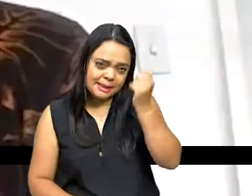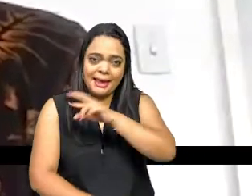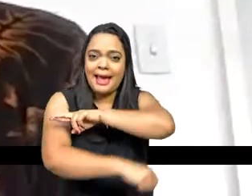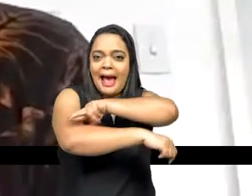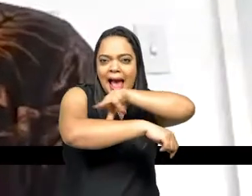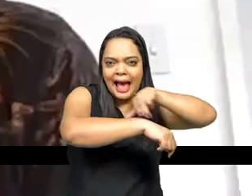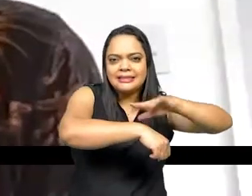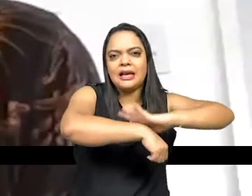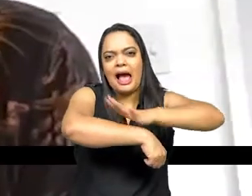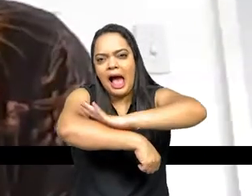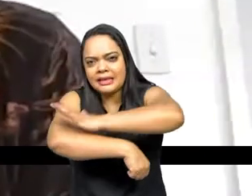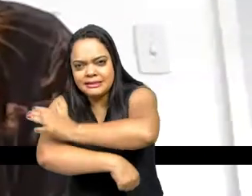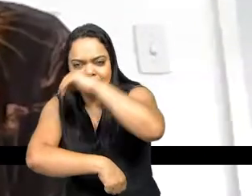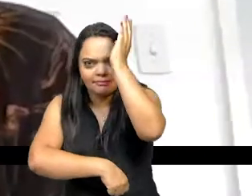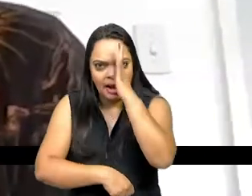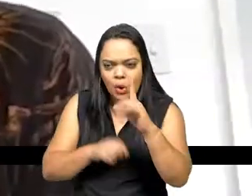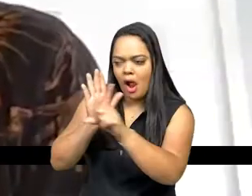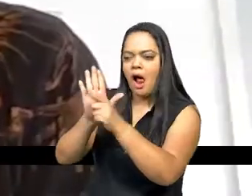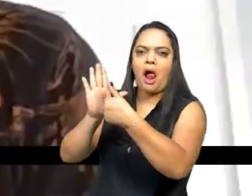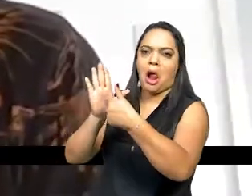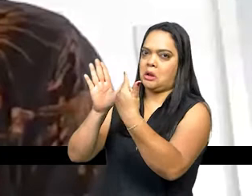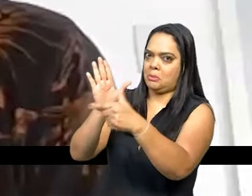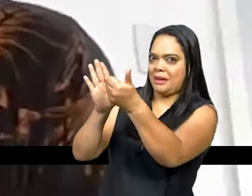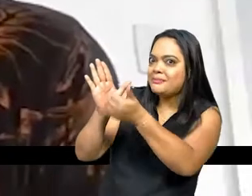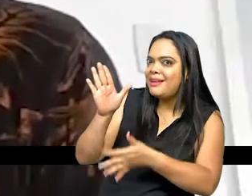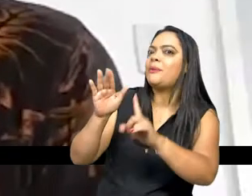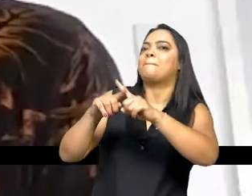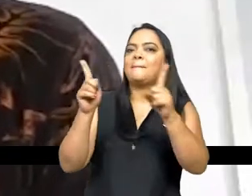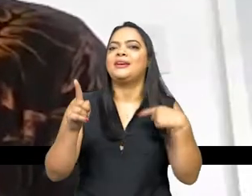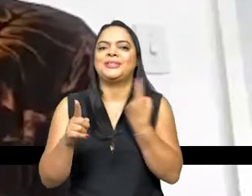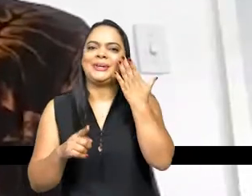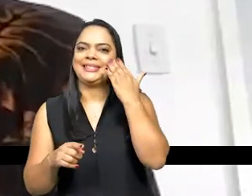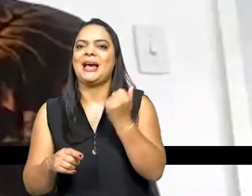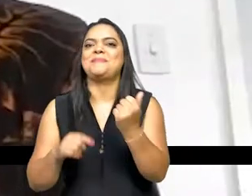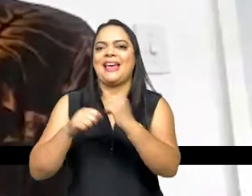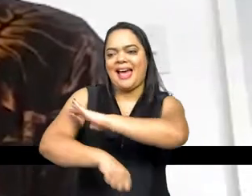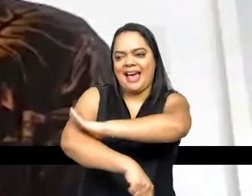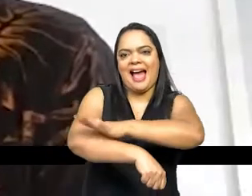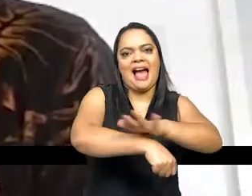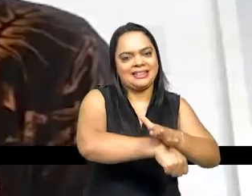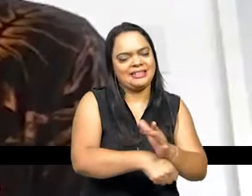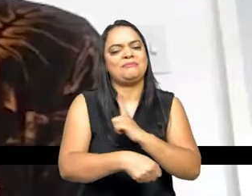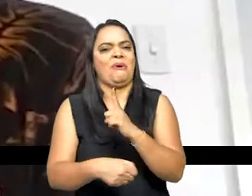no Brasil, ele pode até não estar presente nas leis, mas ele está presente nas relações sociais